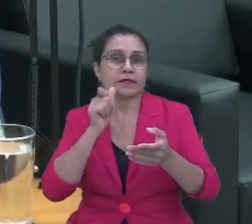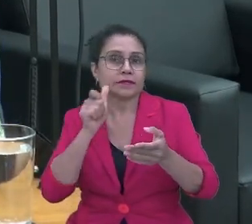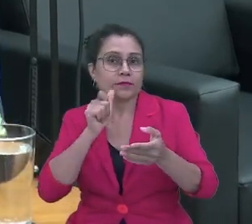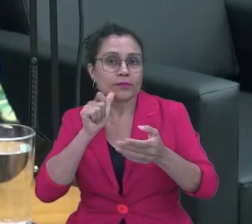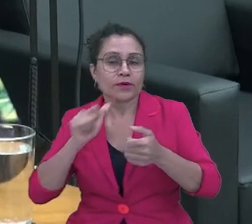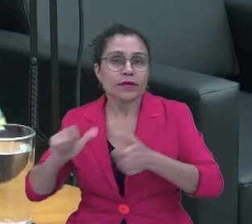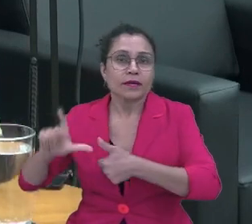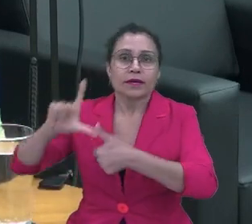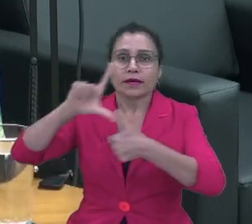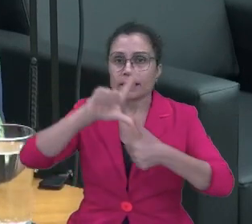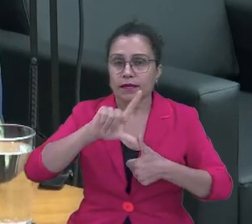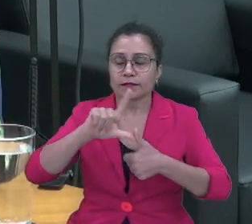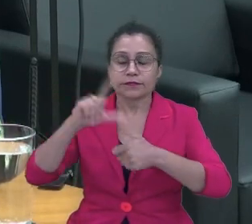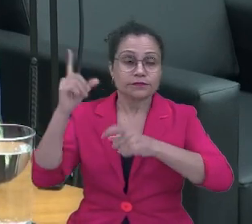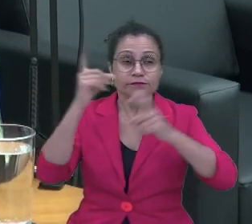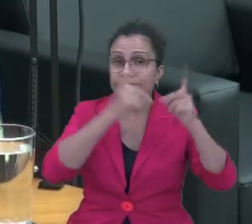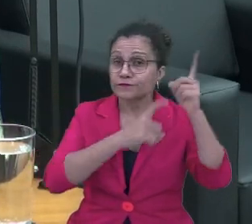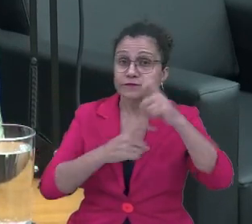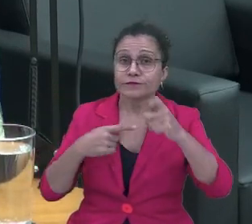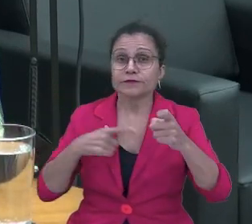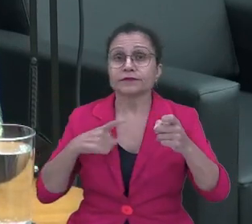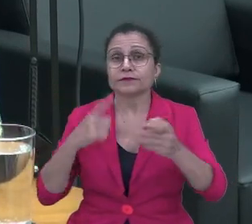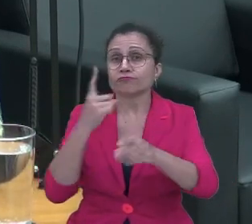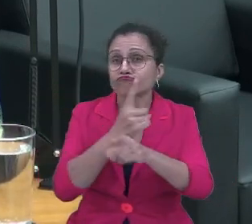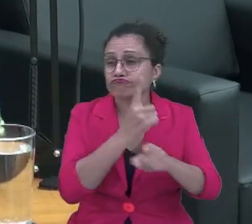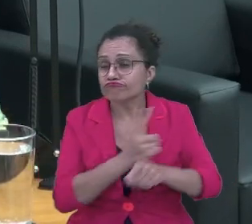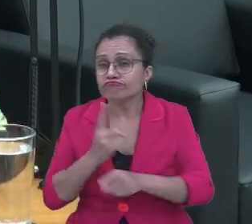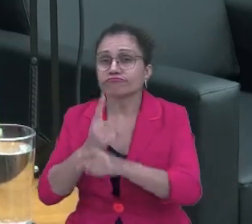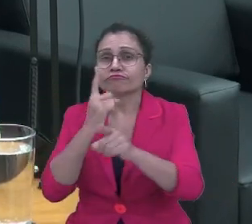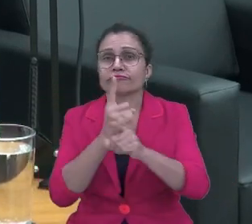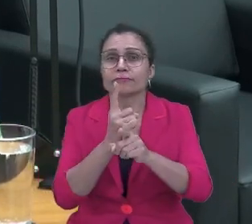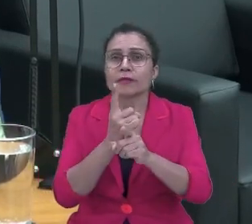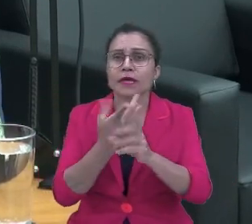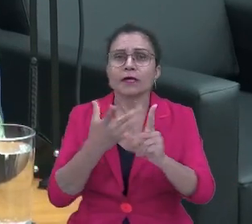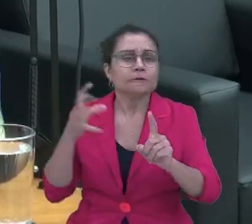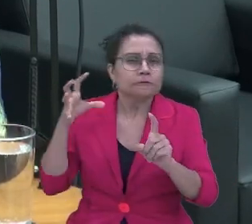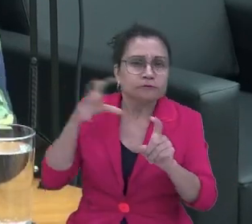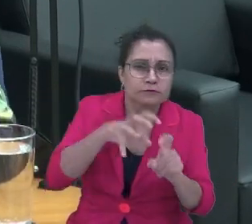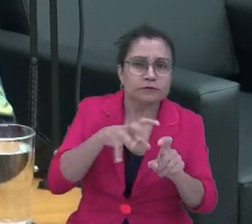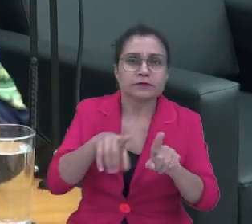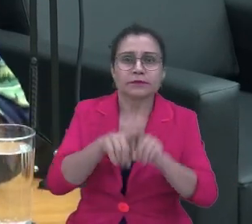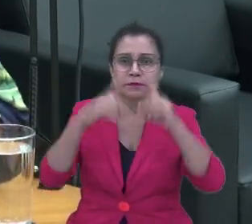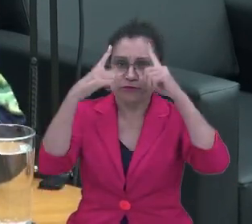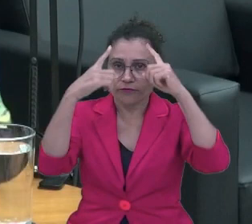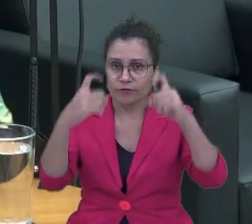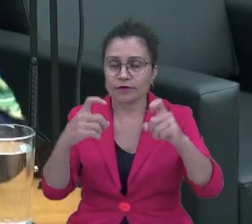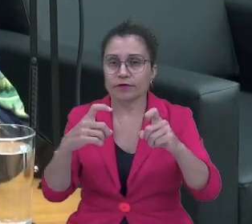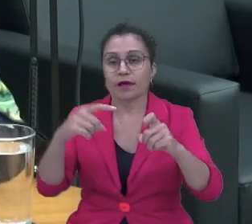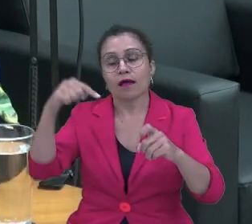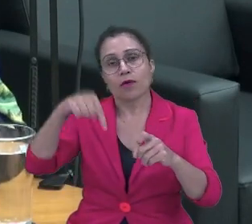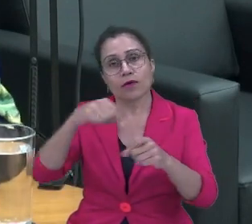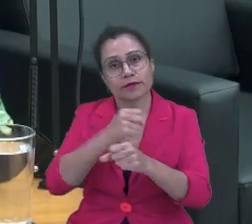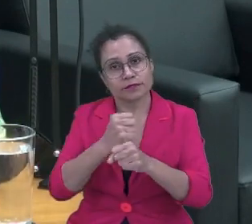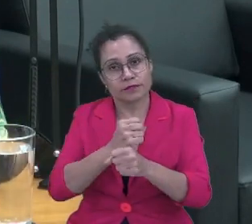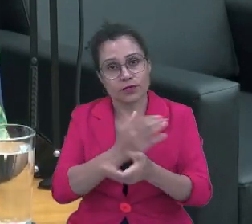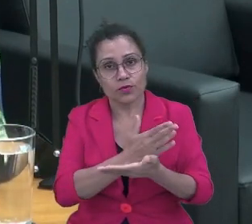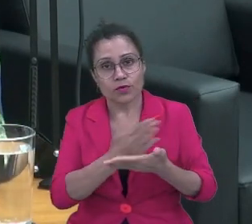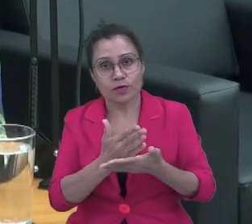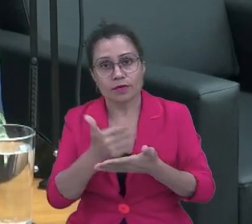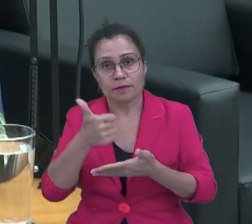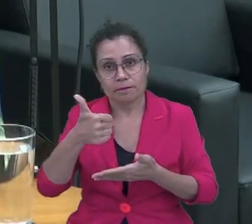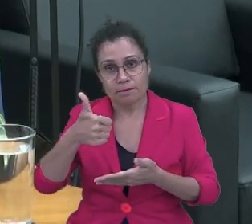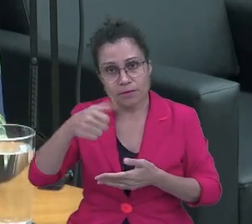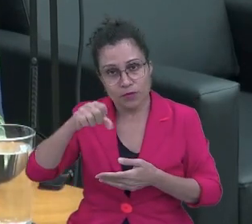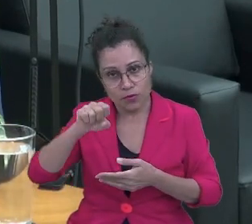latina, né? Falando das nossas dificuldades que nós nos encontramos, das nossas opressões, das nossas violências. E neste ano, a gente começa, em